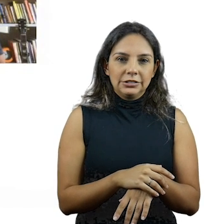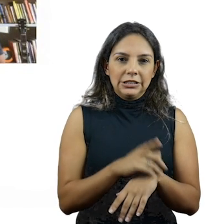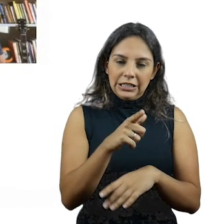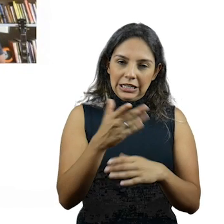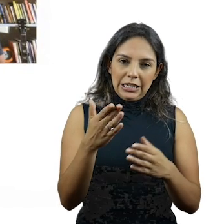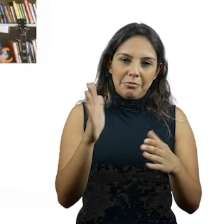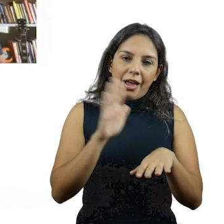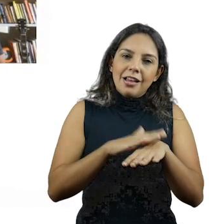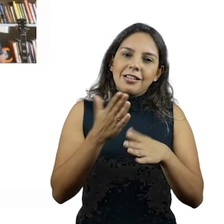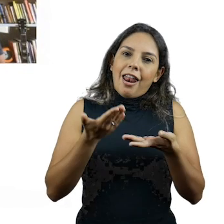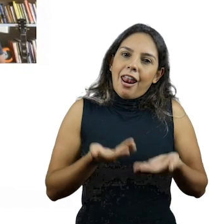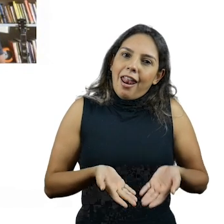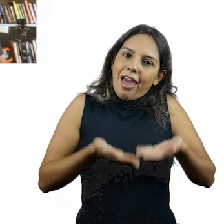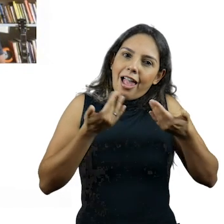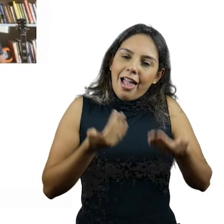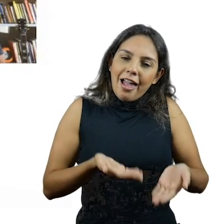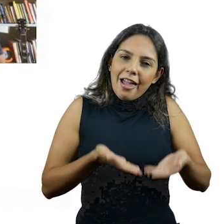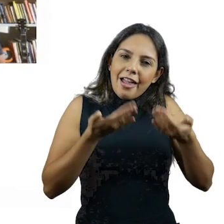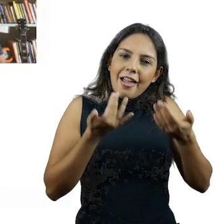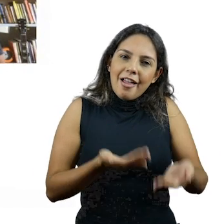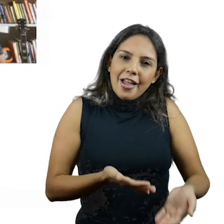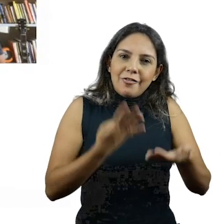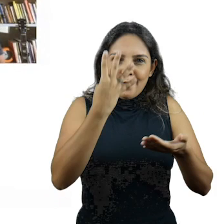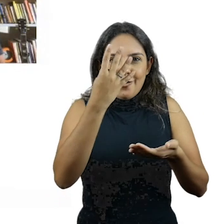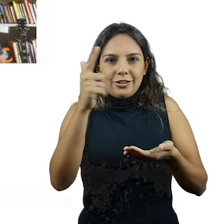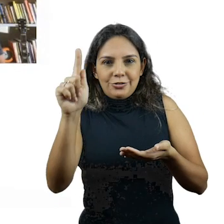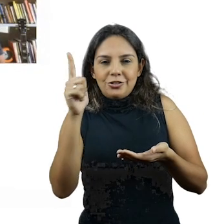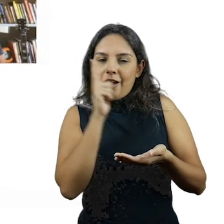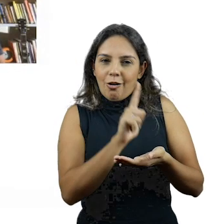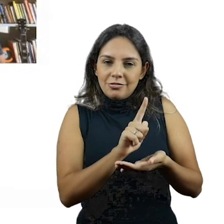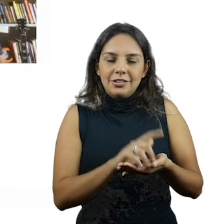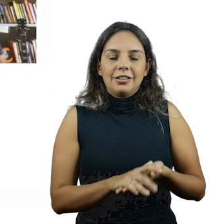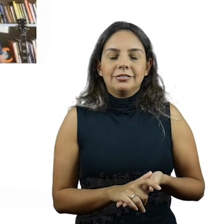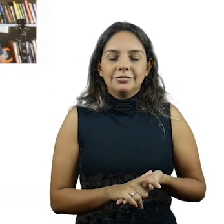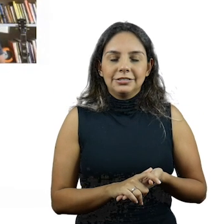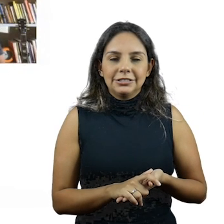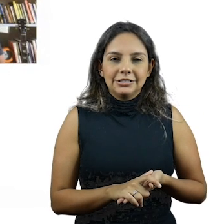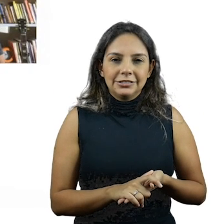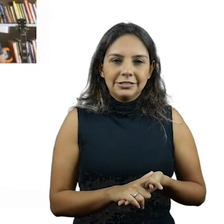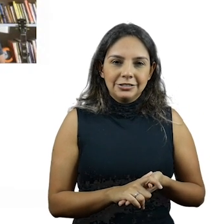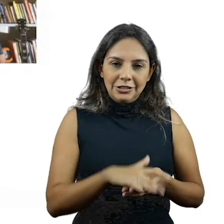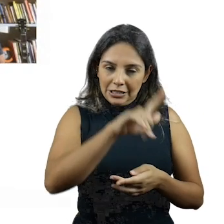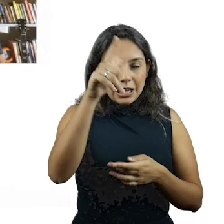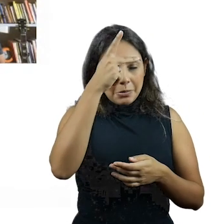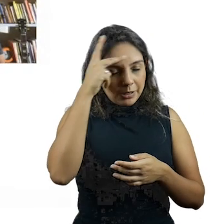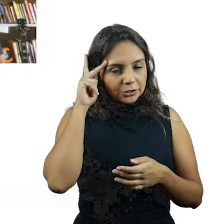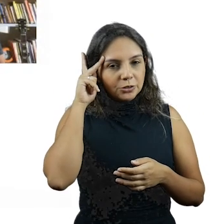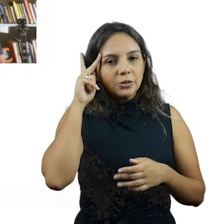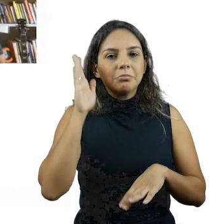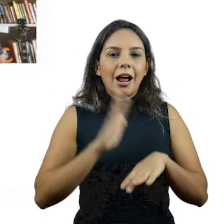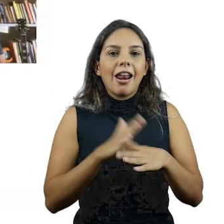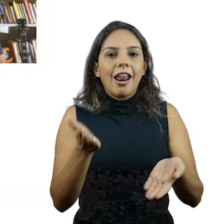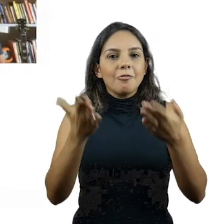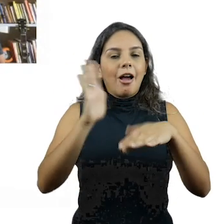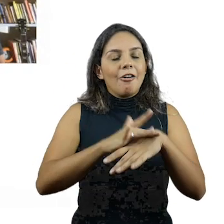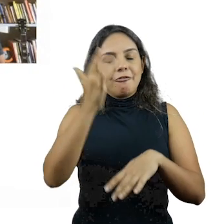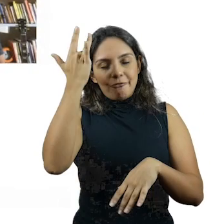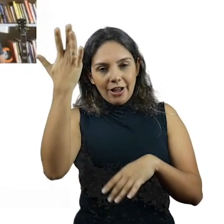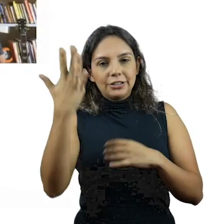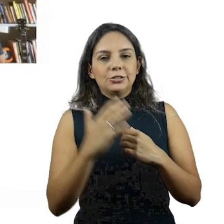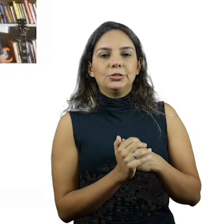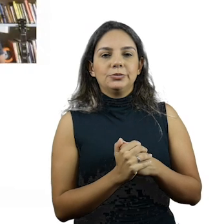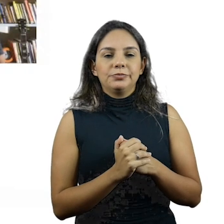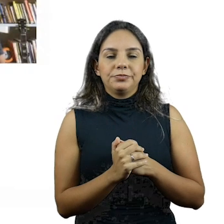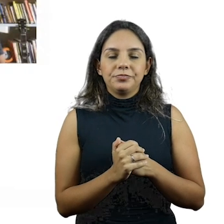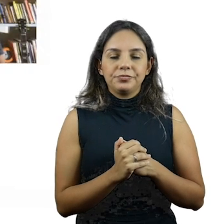por 4G, daqui a pouco esse 5G também. E é isso, né? Proporcionar para as pessoas uma obra que tenha assim, o